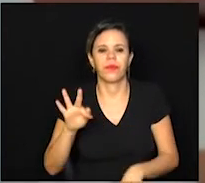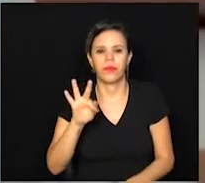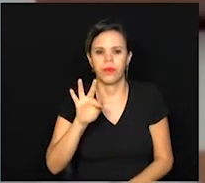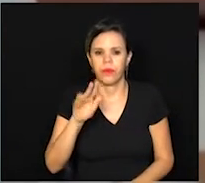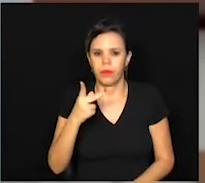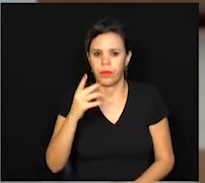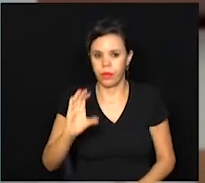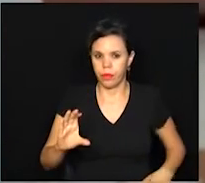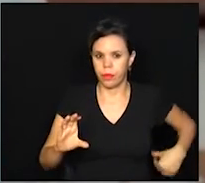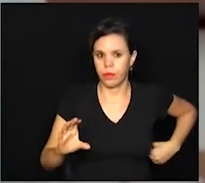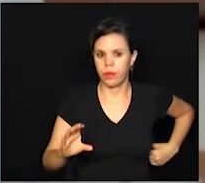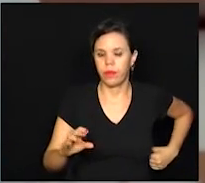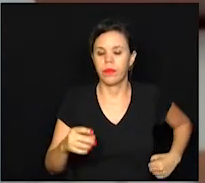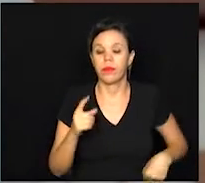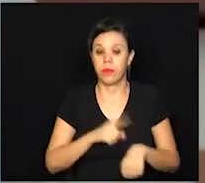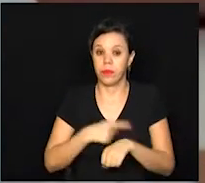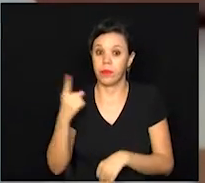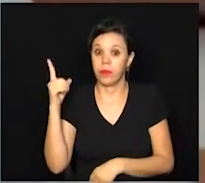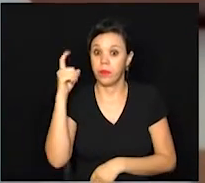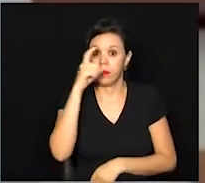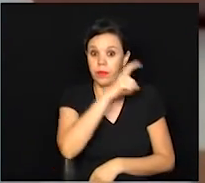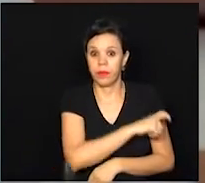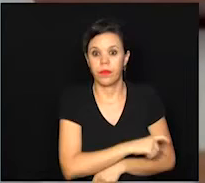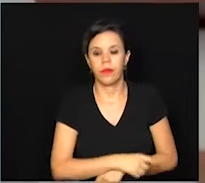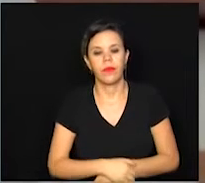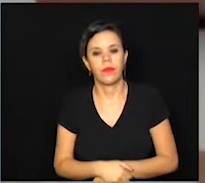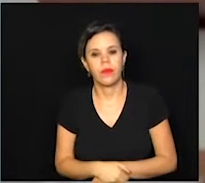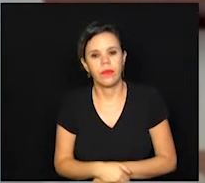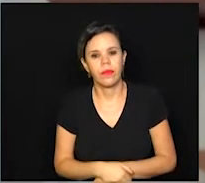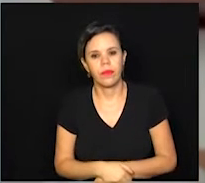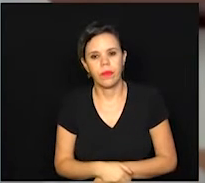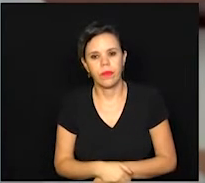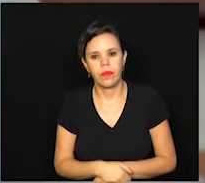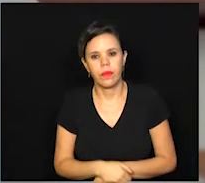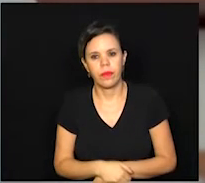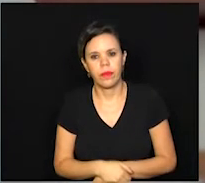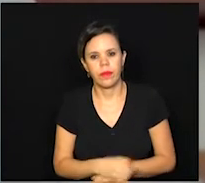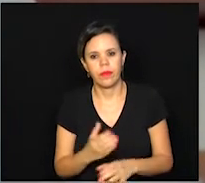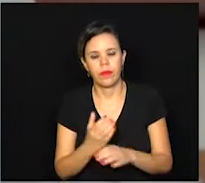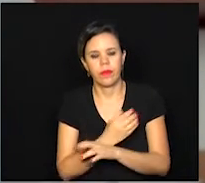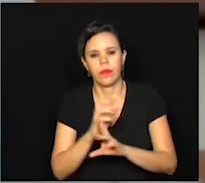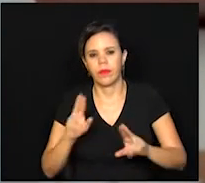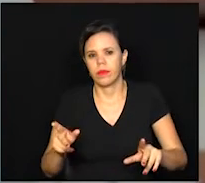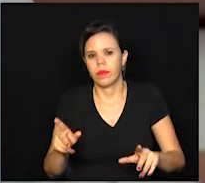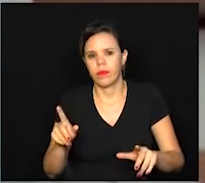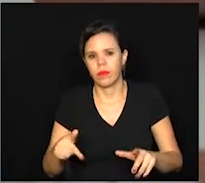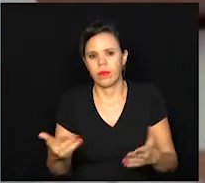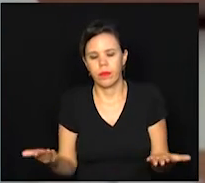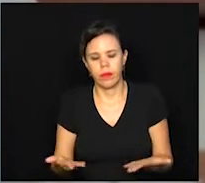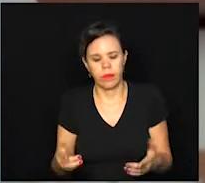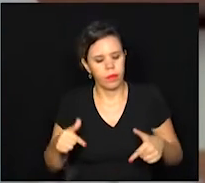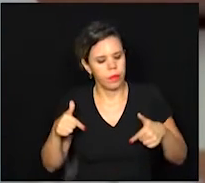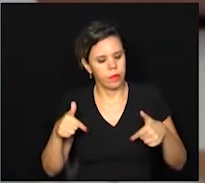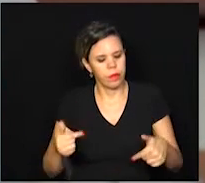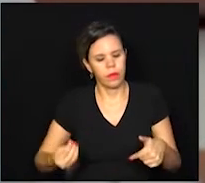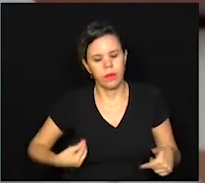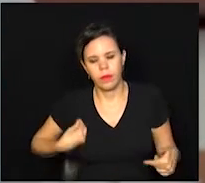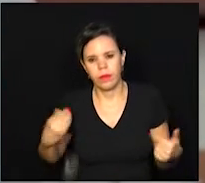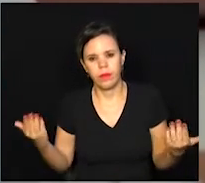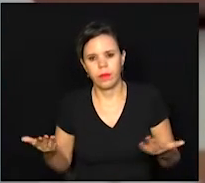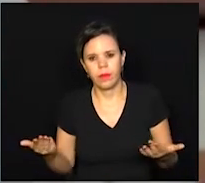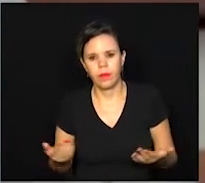Cardoso, foi um momento muito difícil, né? Mas completamente diferente com esse que nós estamos vivendo